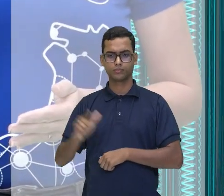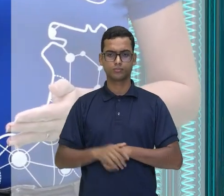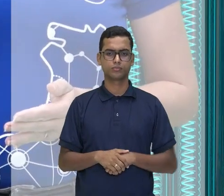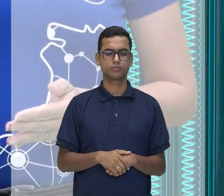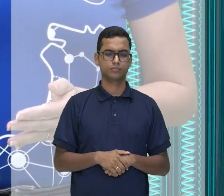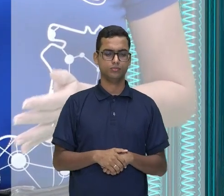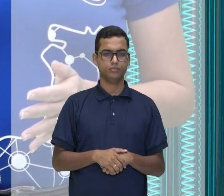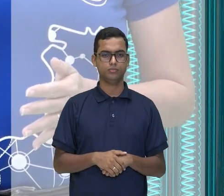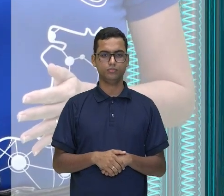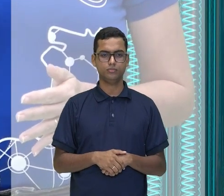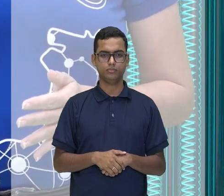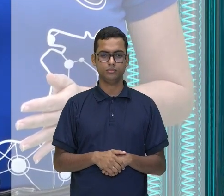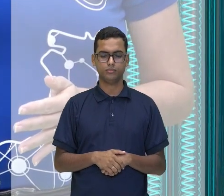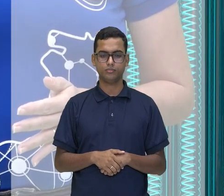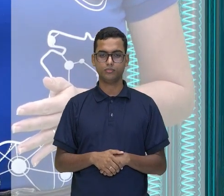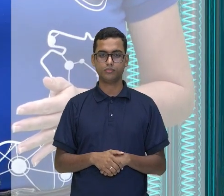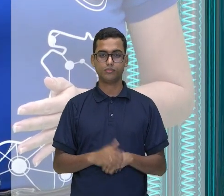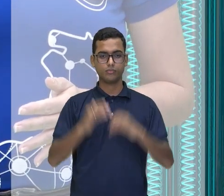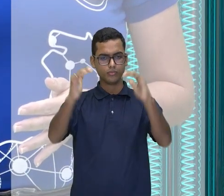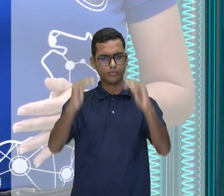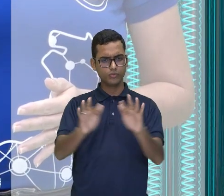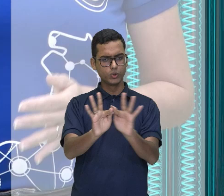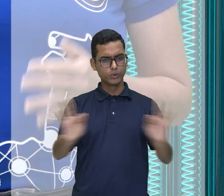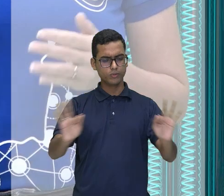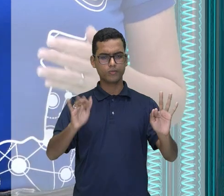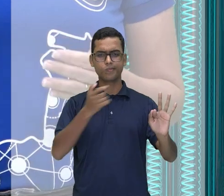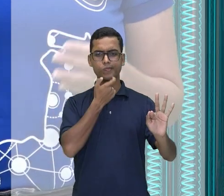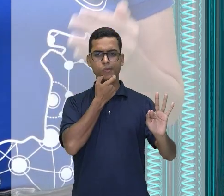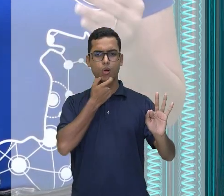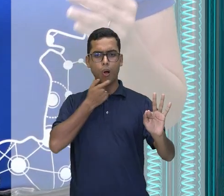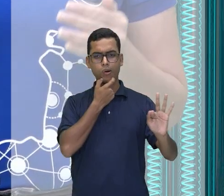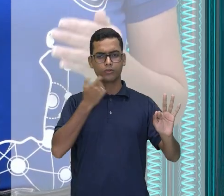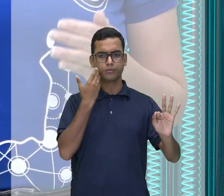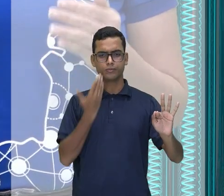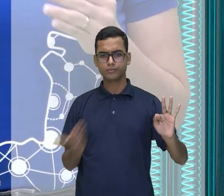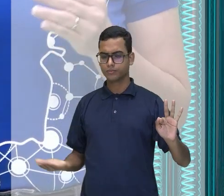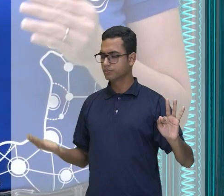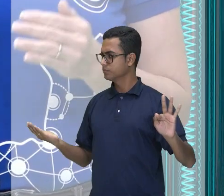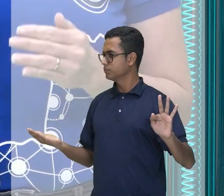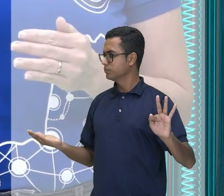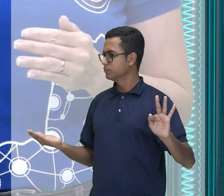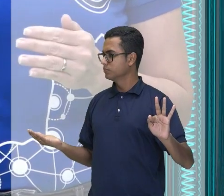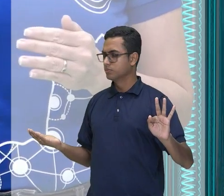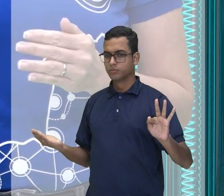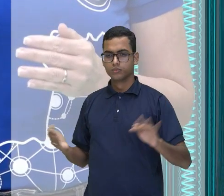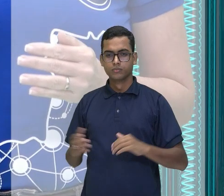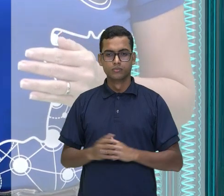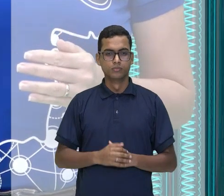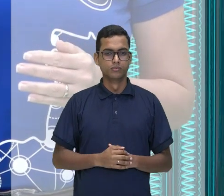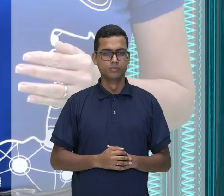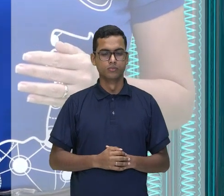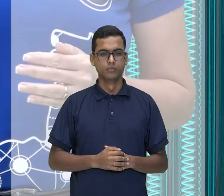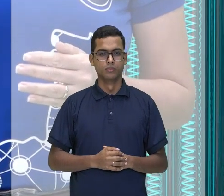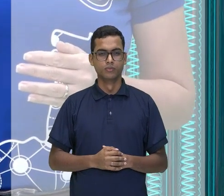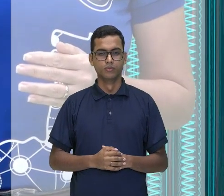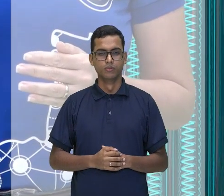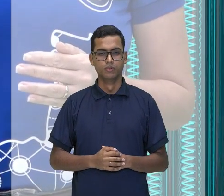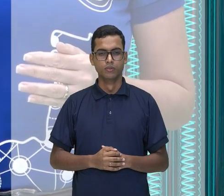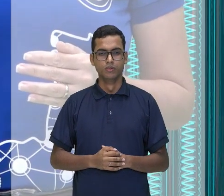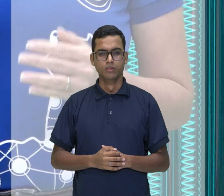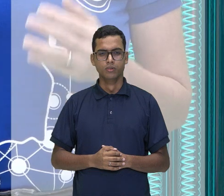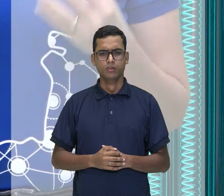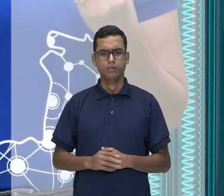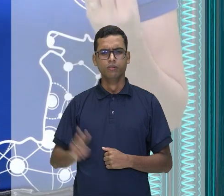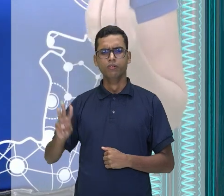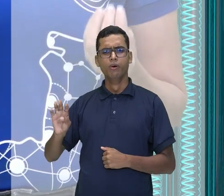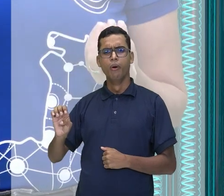Próximo aqui diz o seguinte: We are here to help. We are here to help. We está em destaque